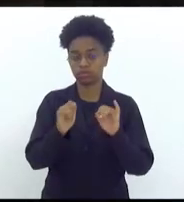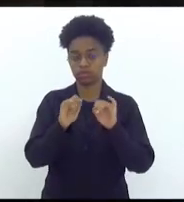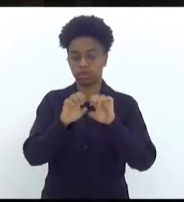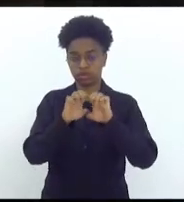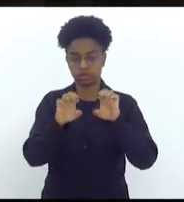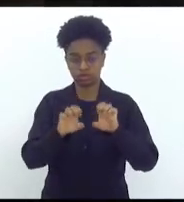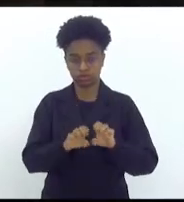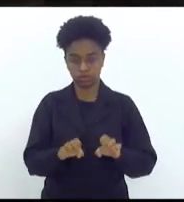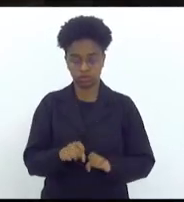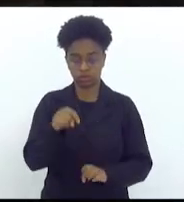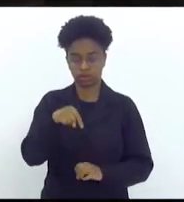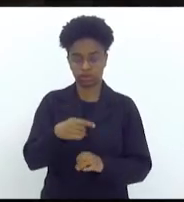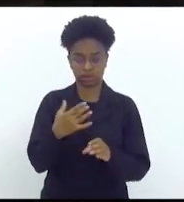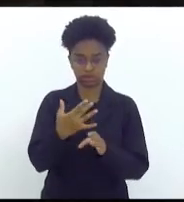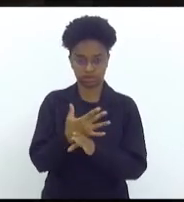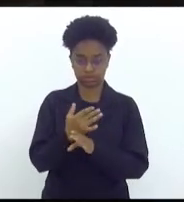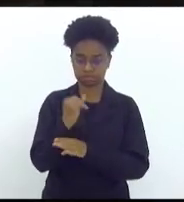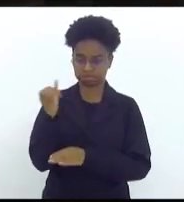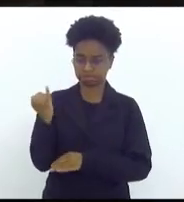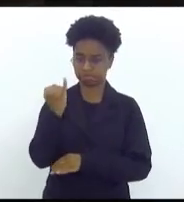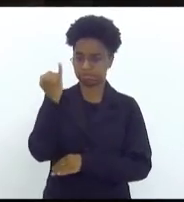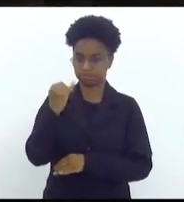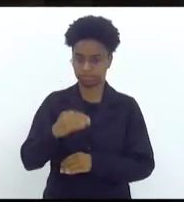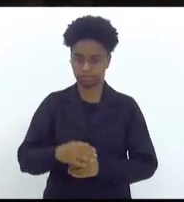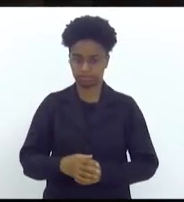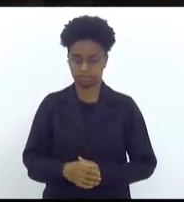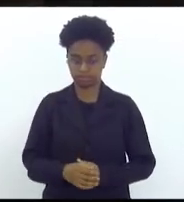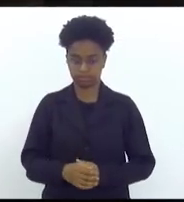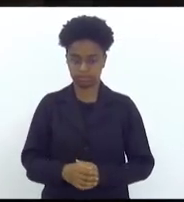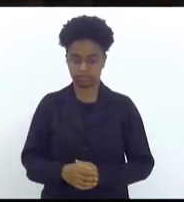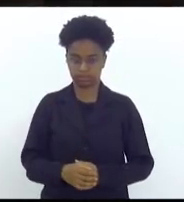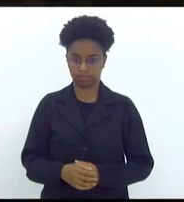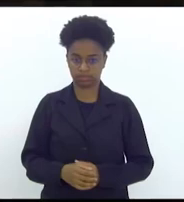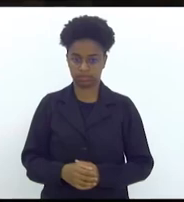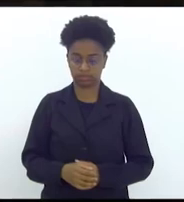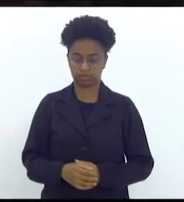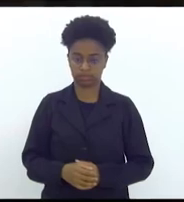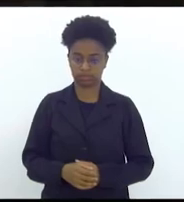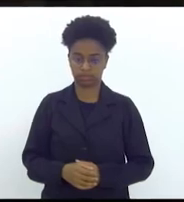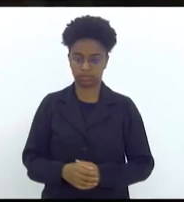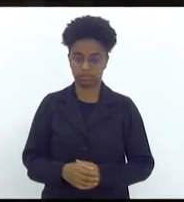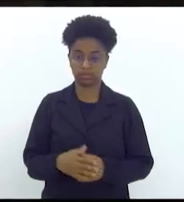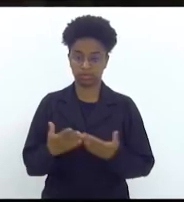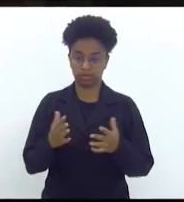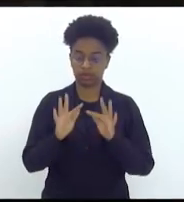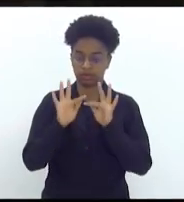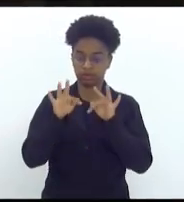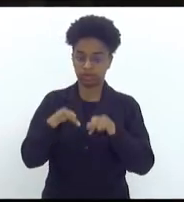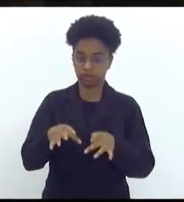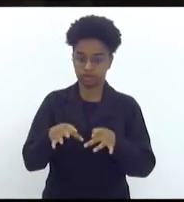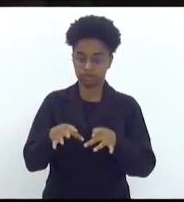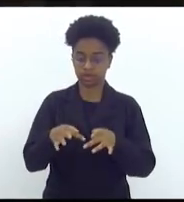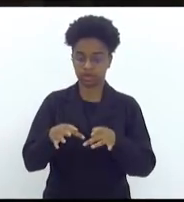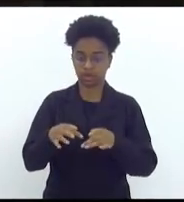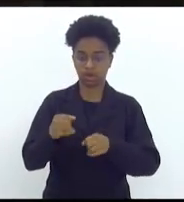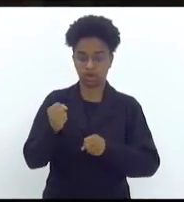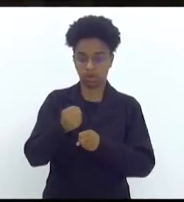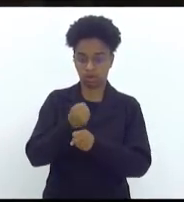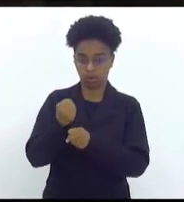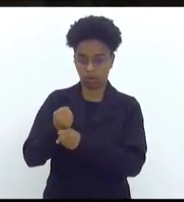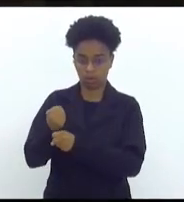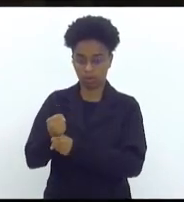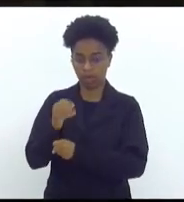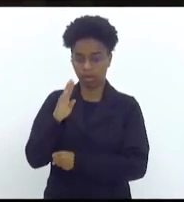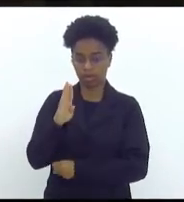nossa cidade importante a conclusão do BRT que